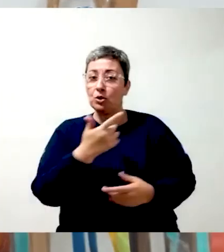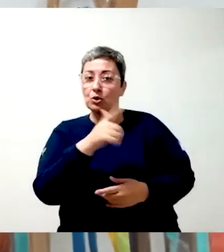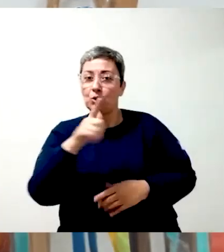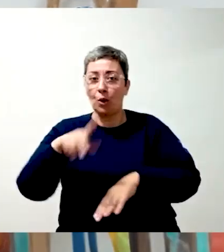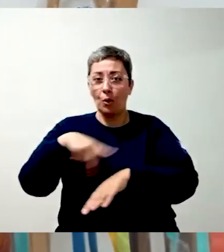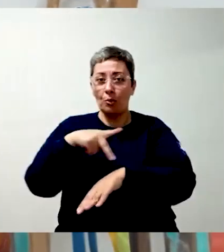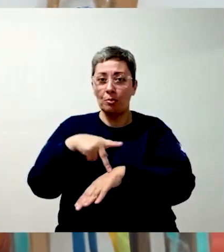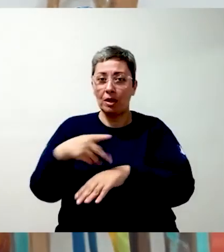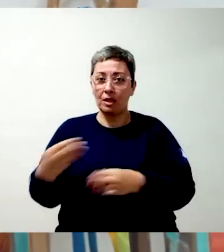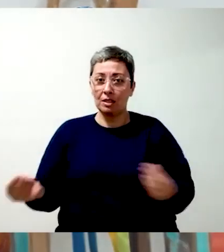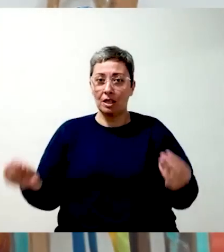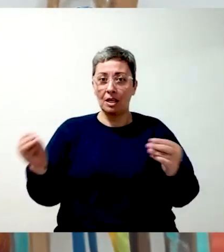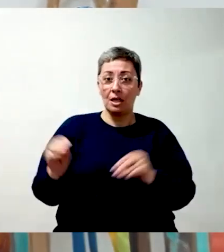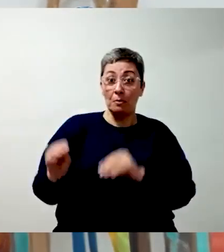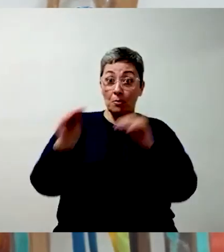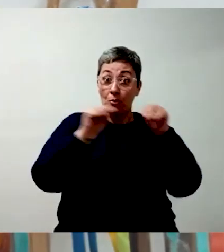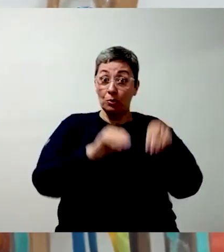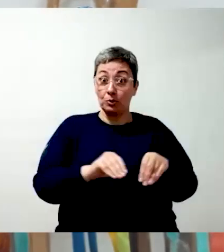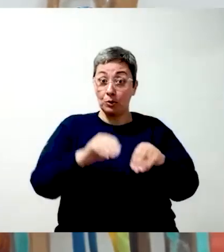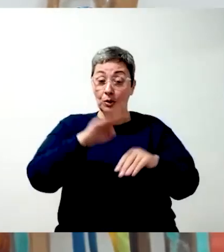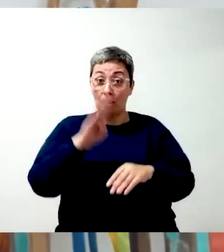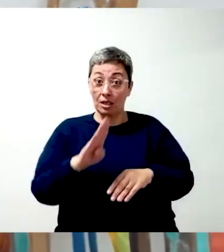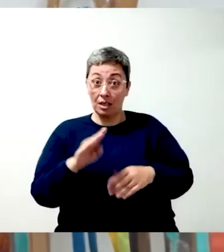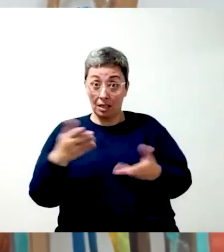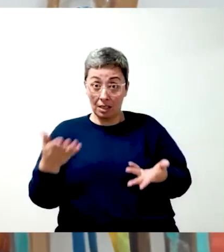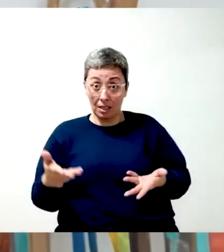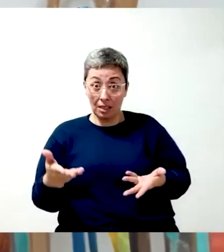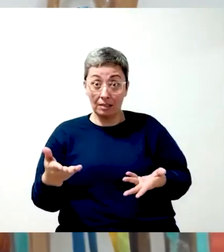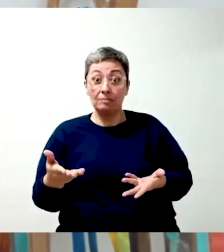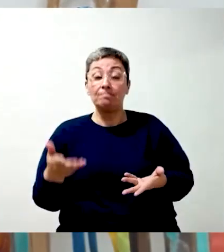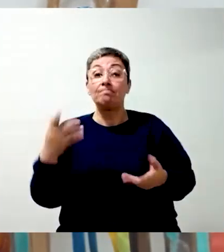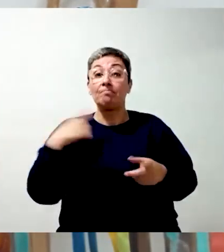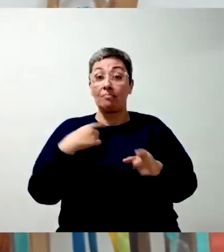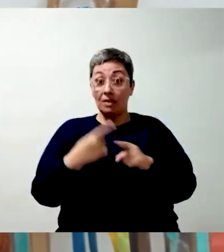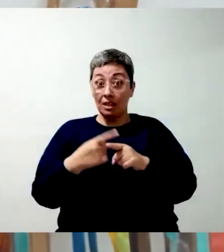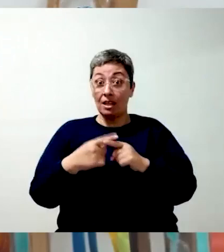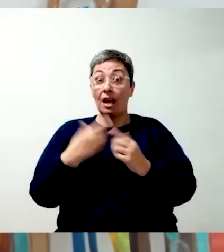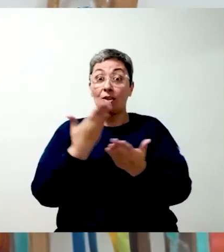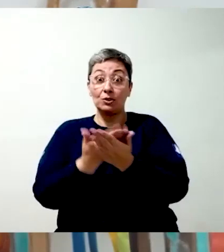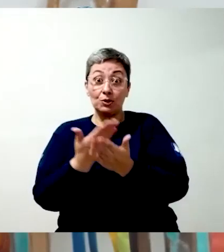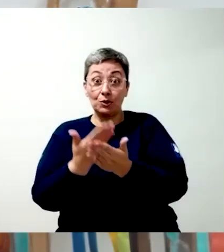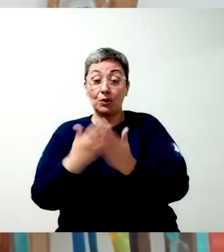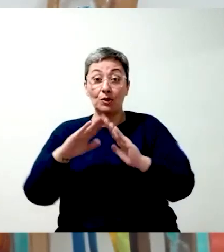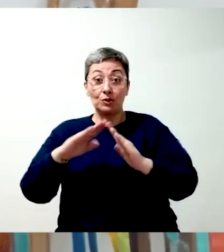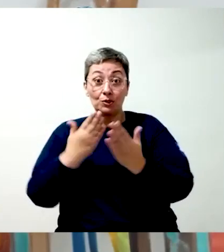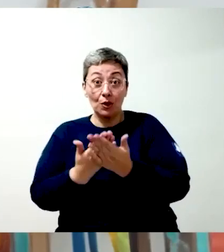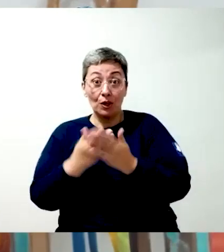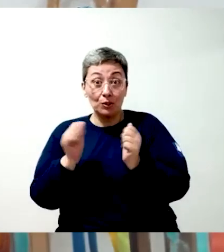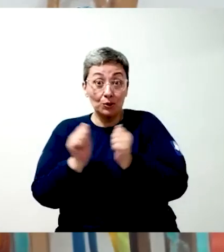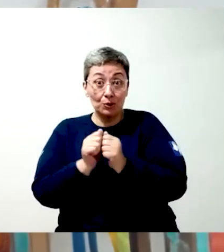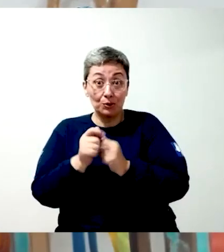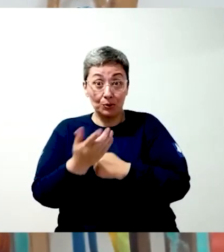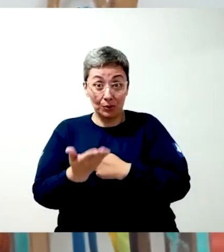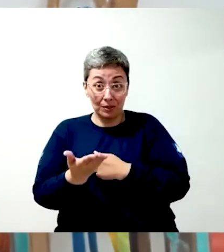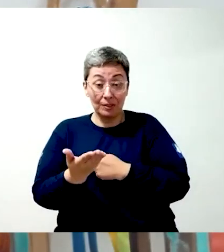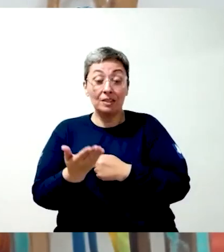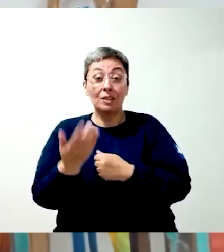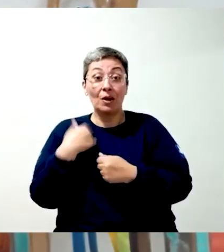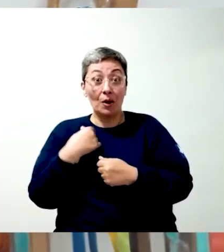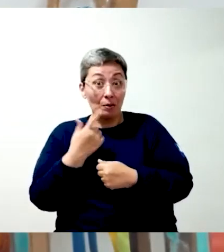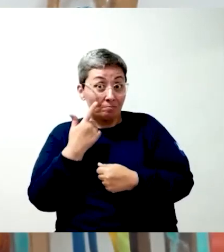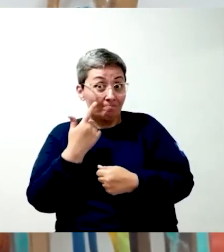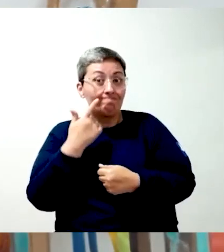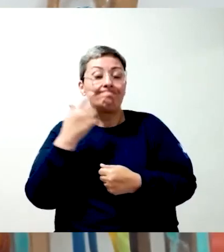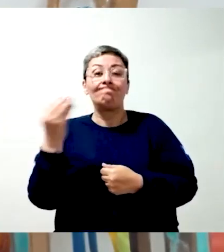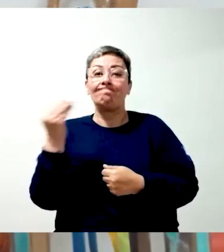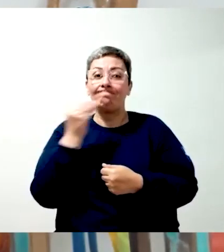de outro país, que está vivendo no seu país, que está estudando na sua escola?